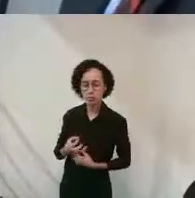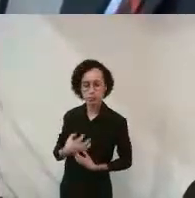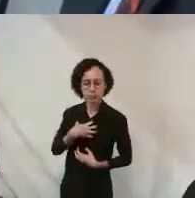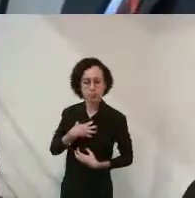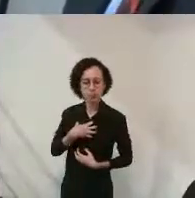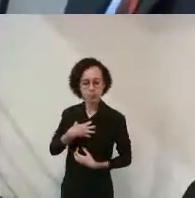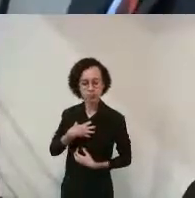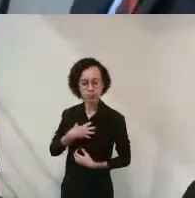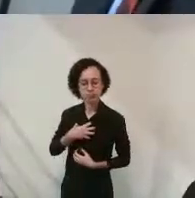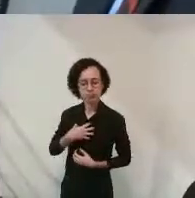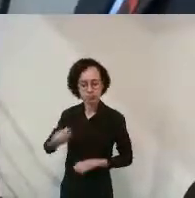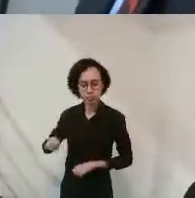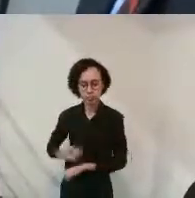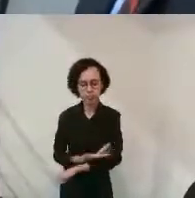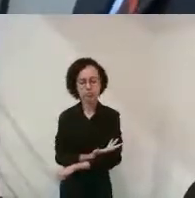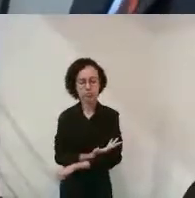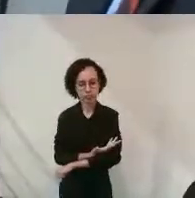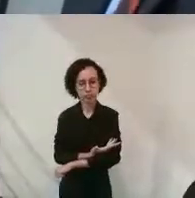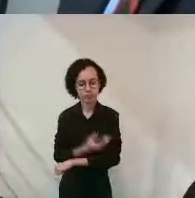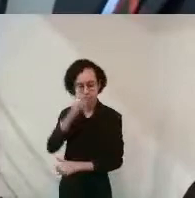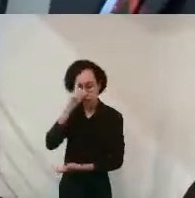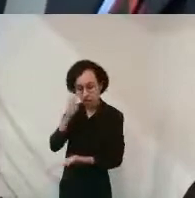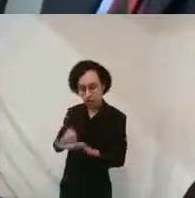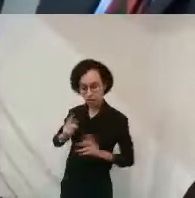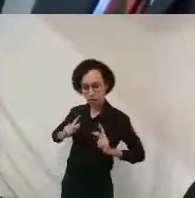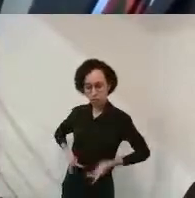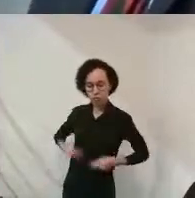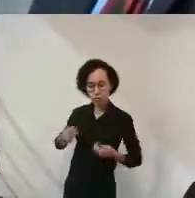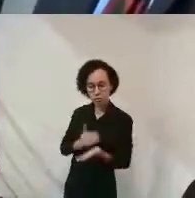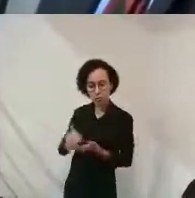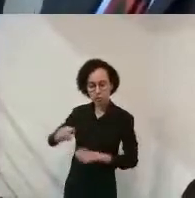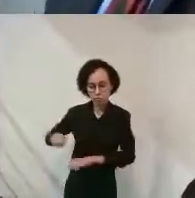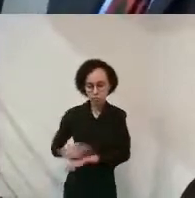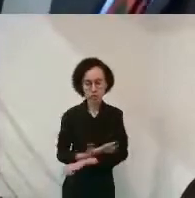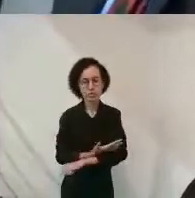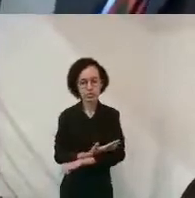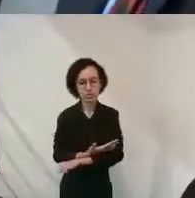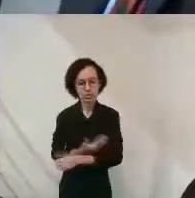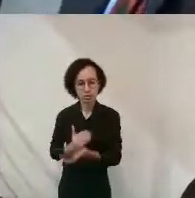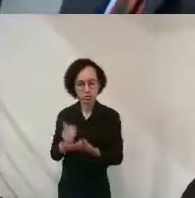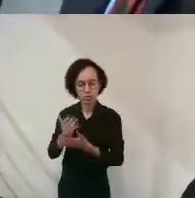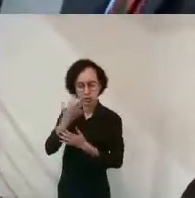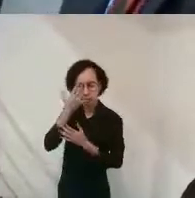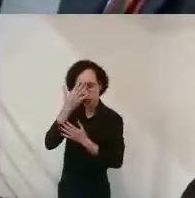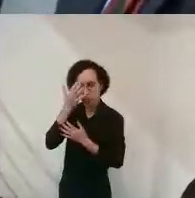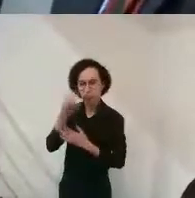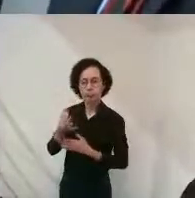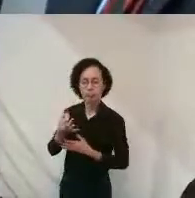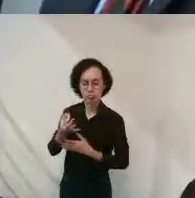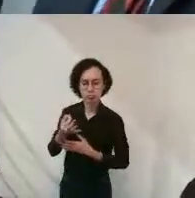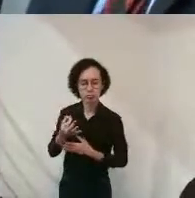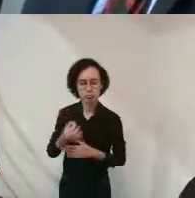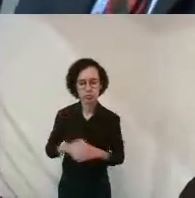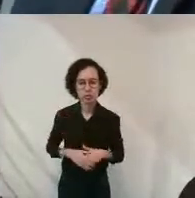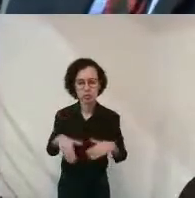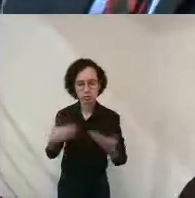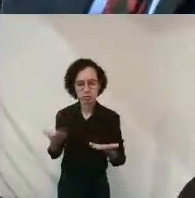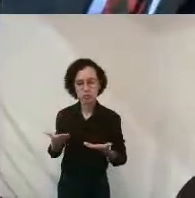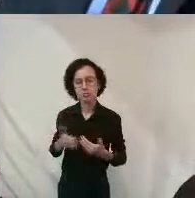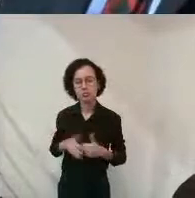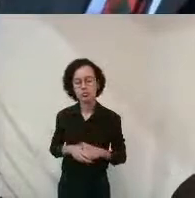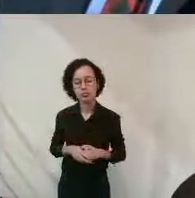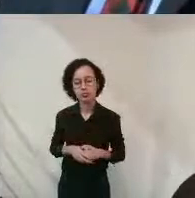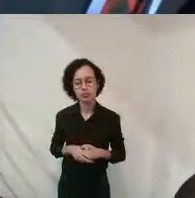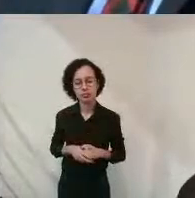As decisões humanas, elas começam pela emoção e depois se procura racionalidade, né? Então, assim,